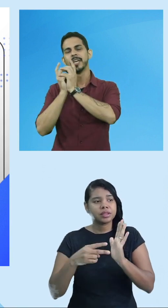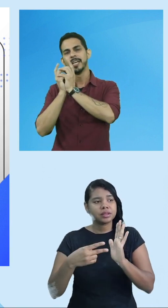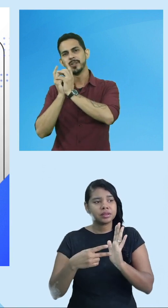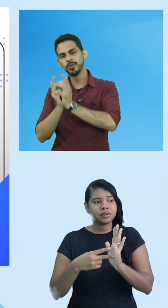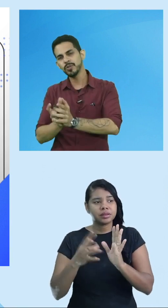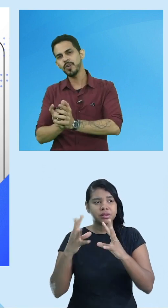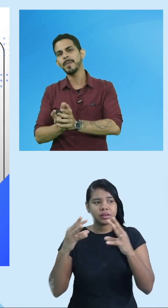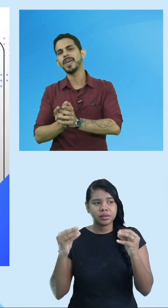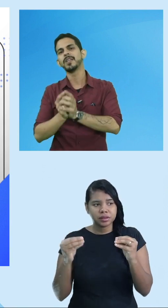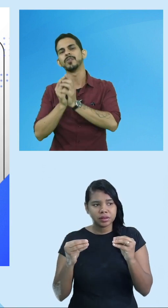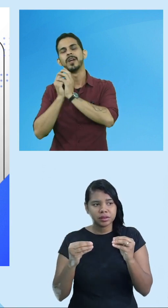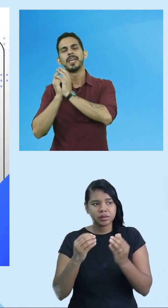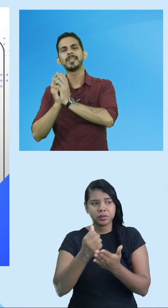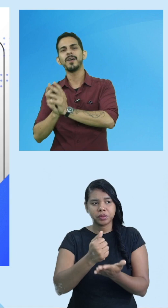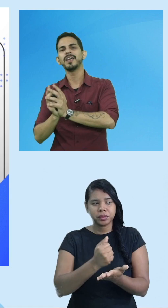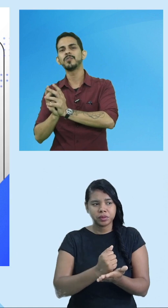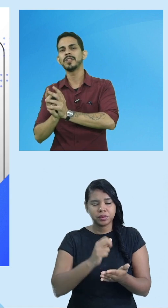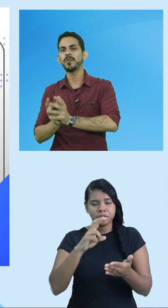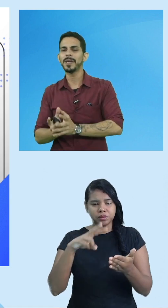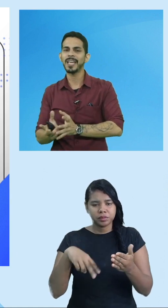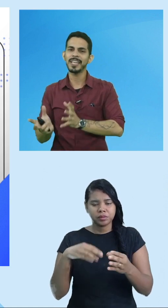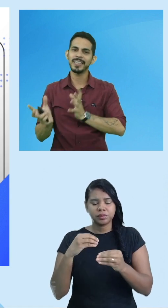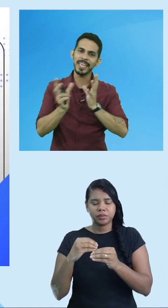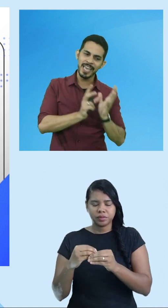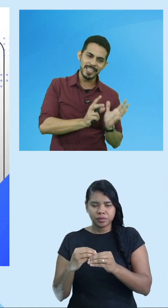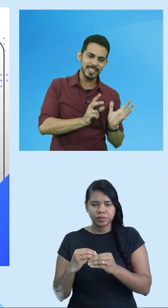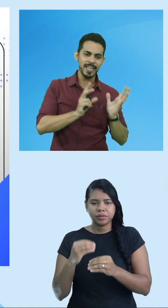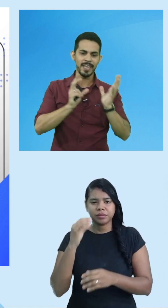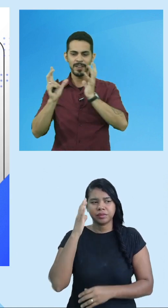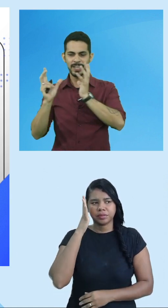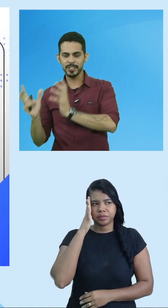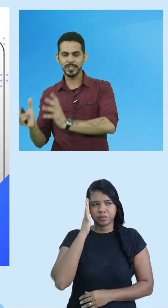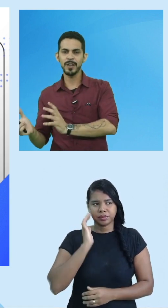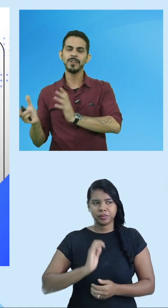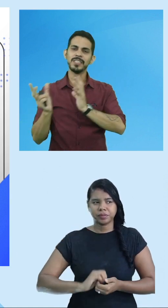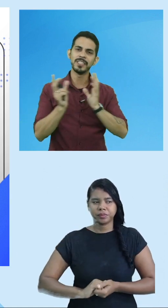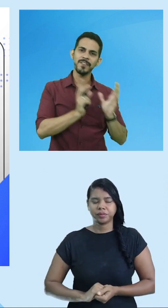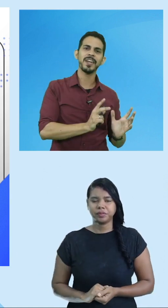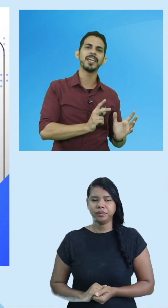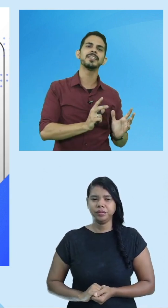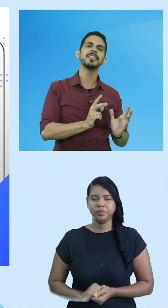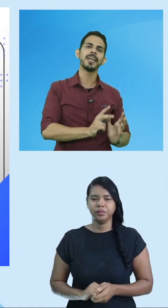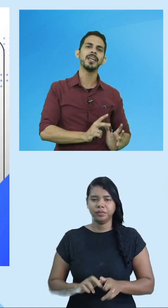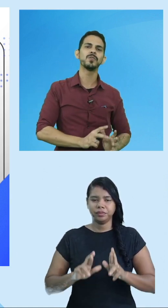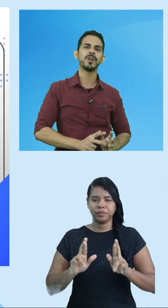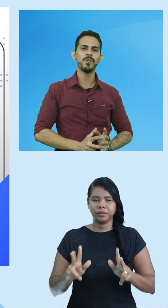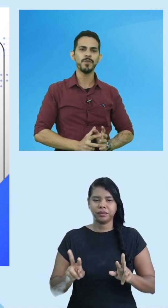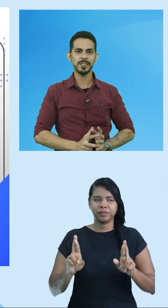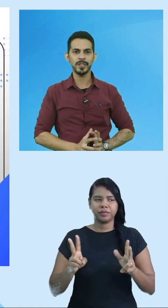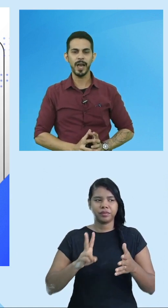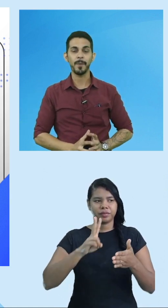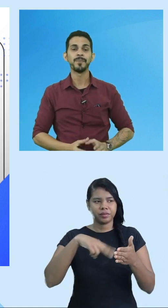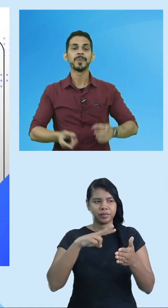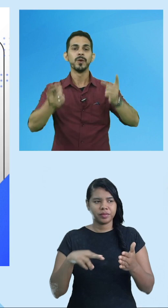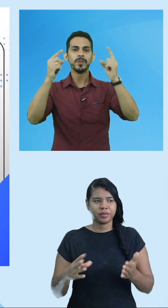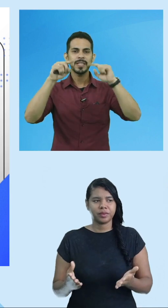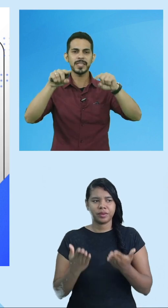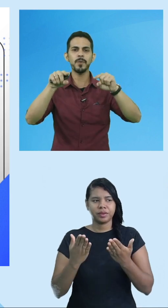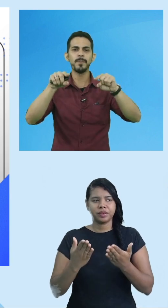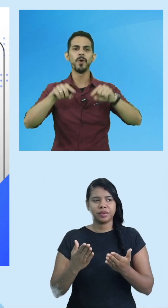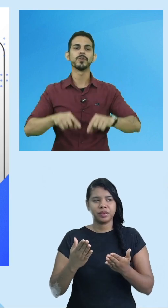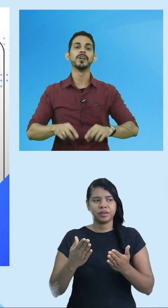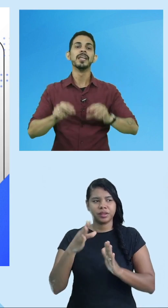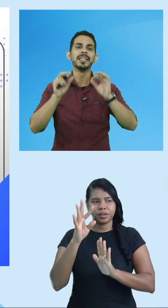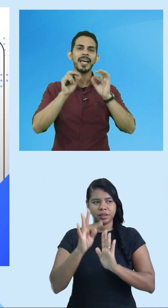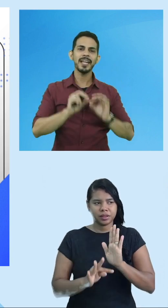significativos do documento. Então, a leitura documentária tem essa questão diferente da leitura convencional. O